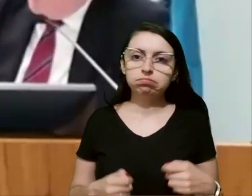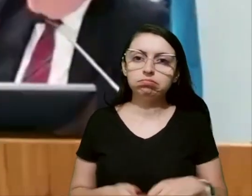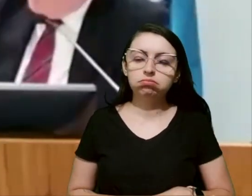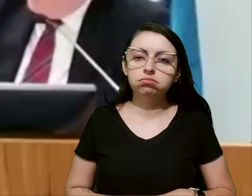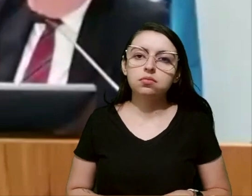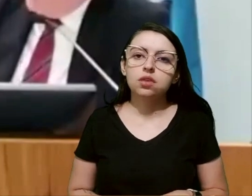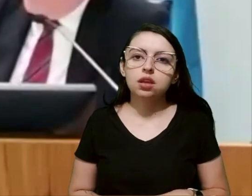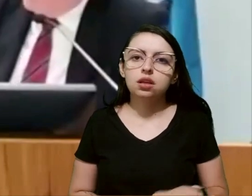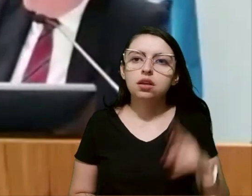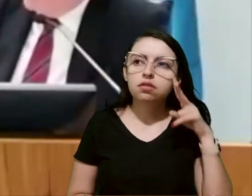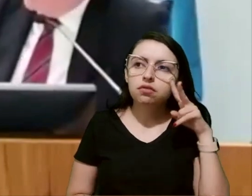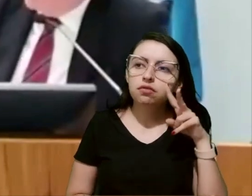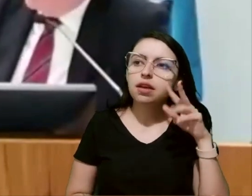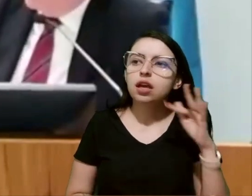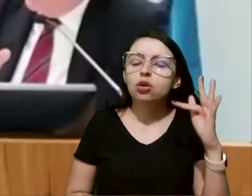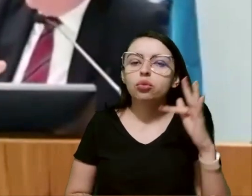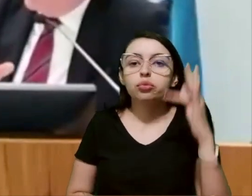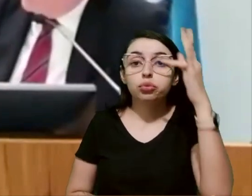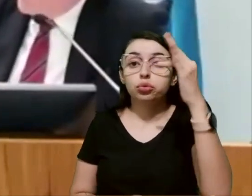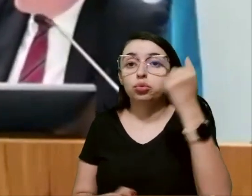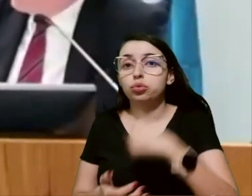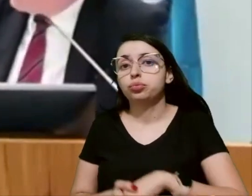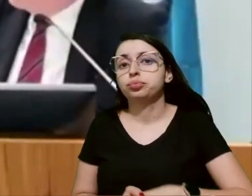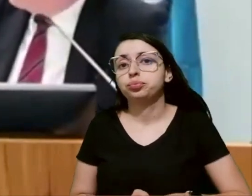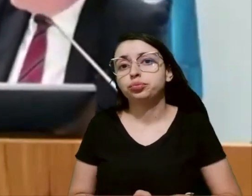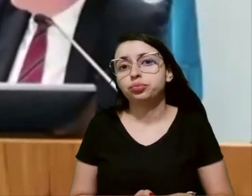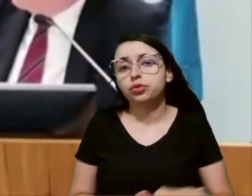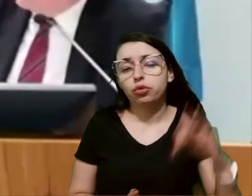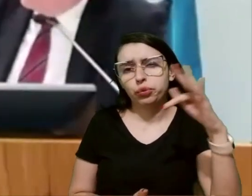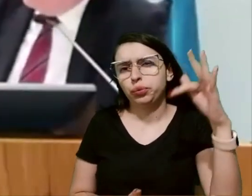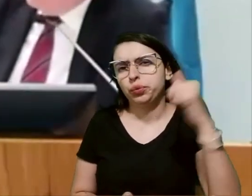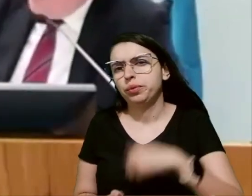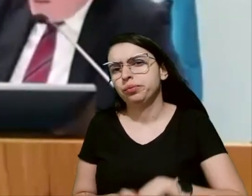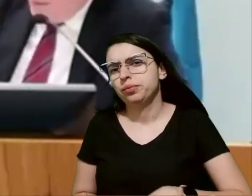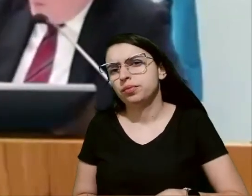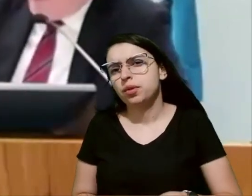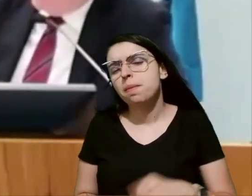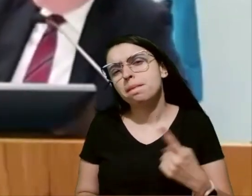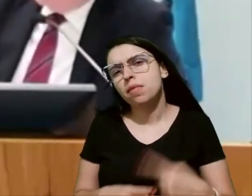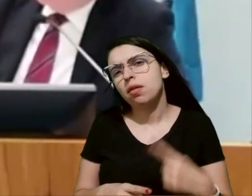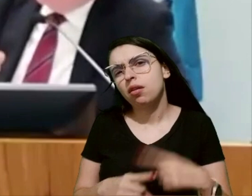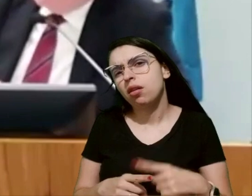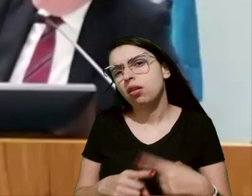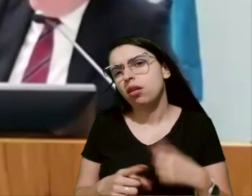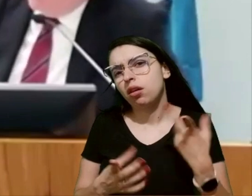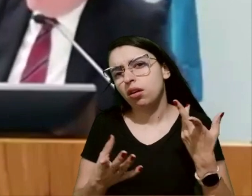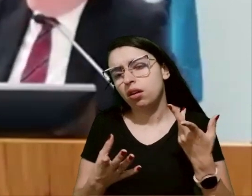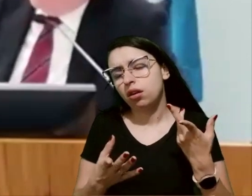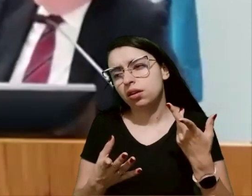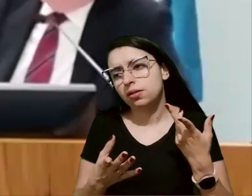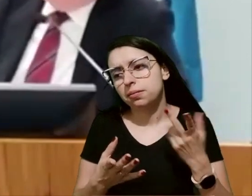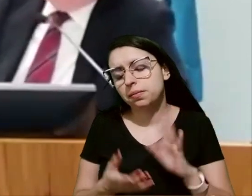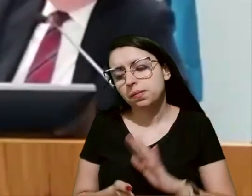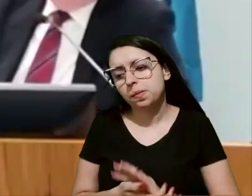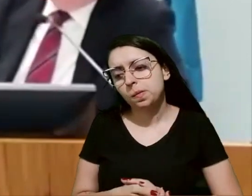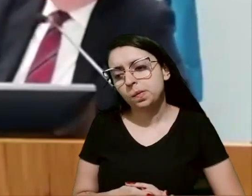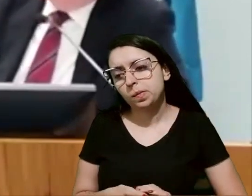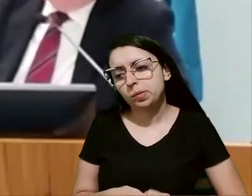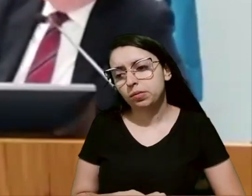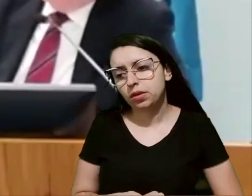precisa haver uma certa previsibilidade. E abro um parênteses para dizer por quê.